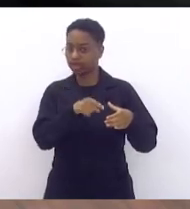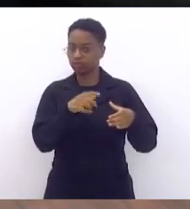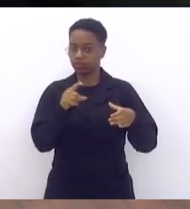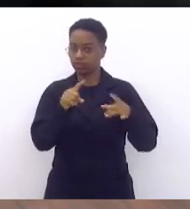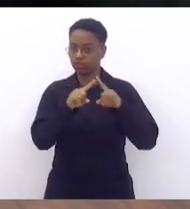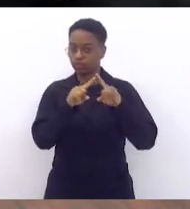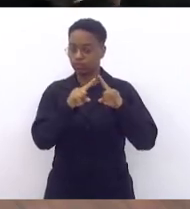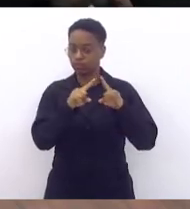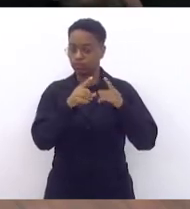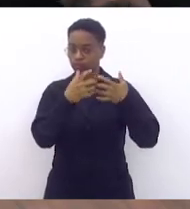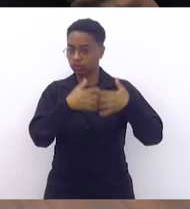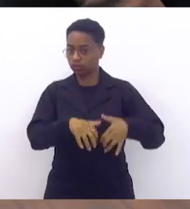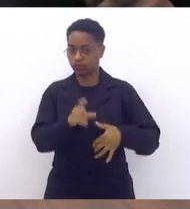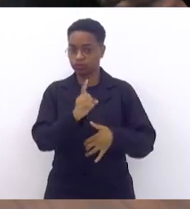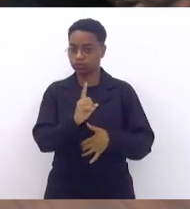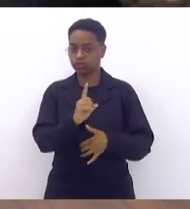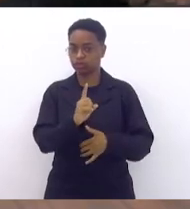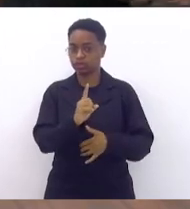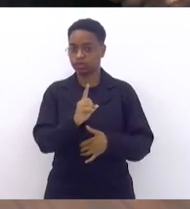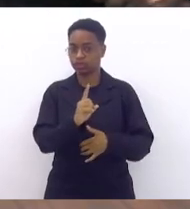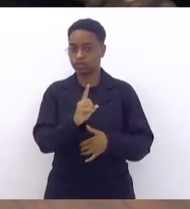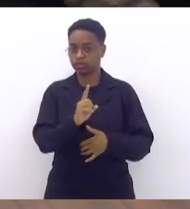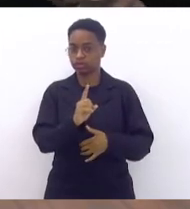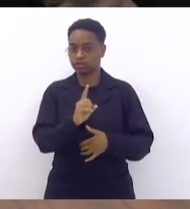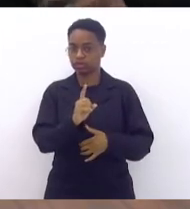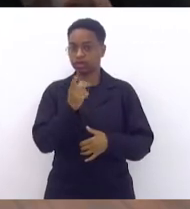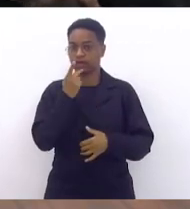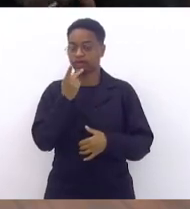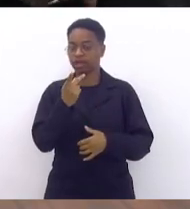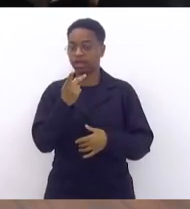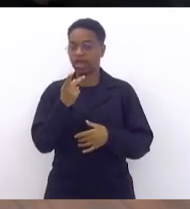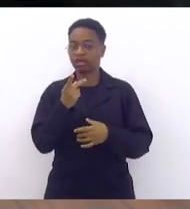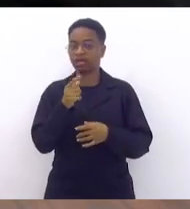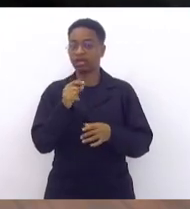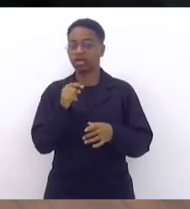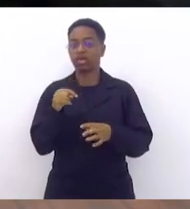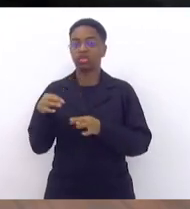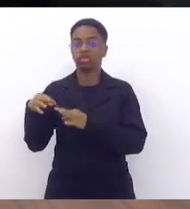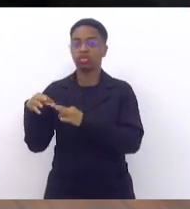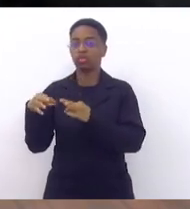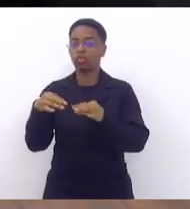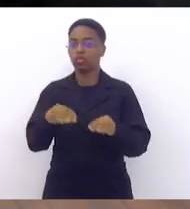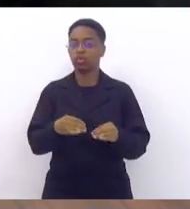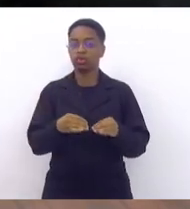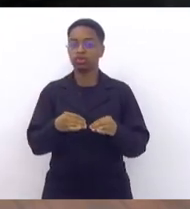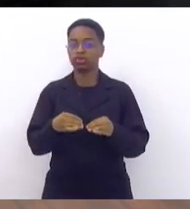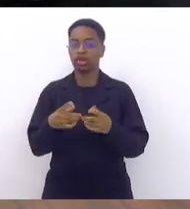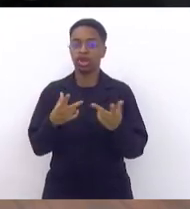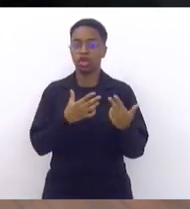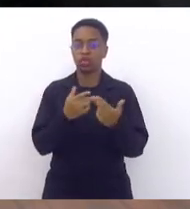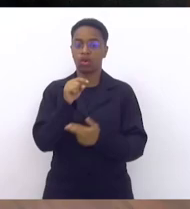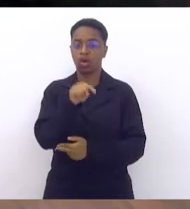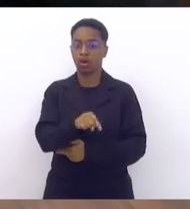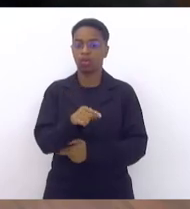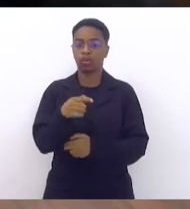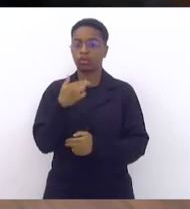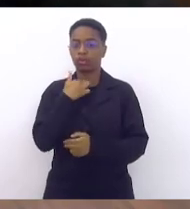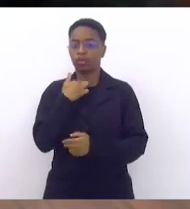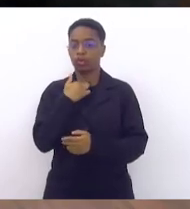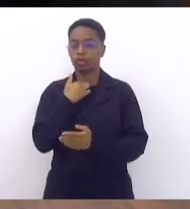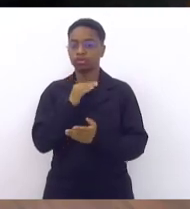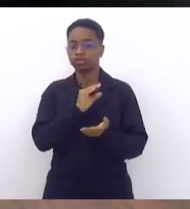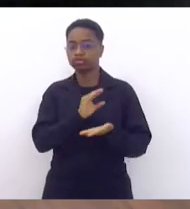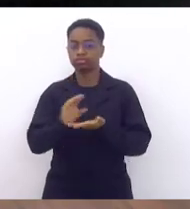contento e dizer que todas merecem não receber recursos públicos por